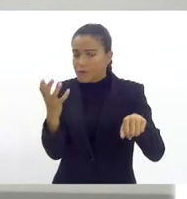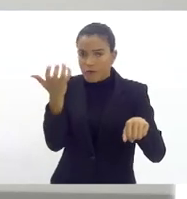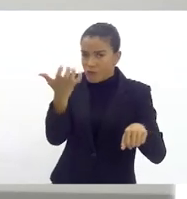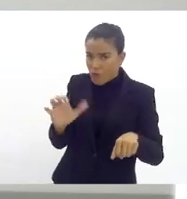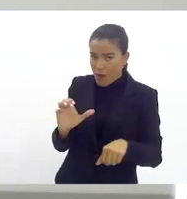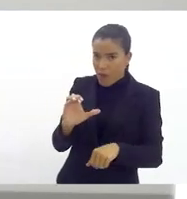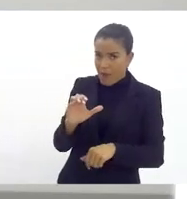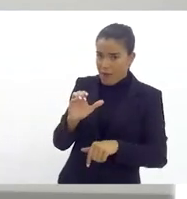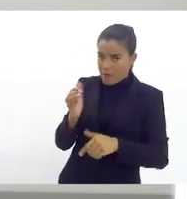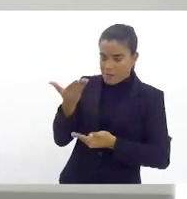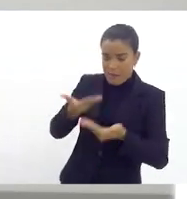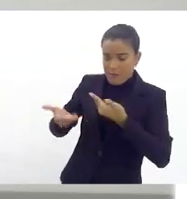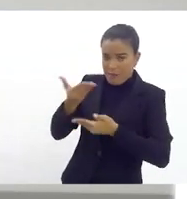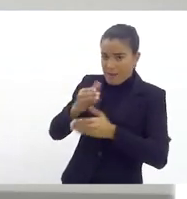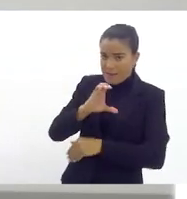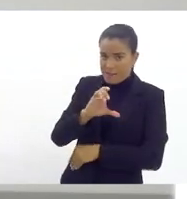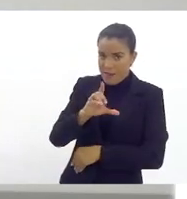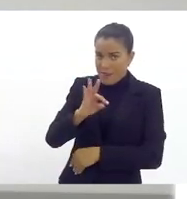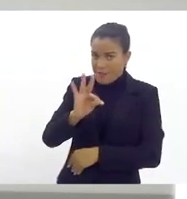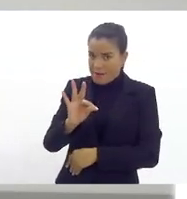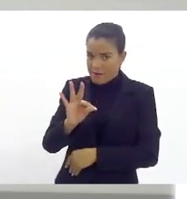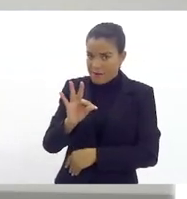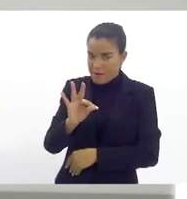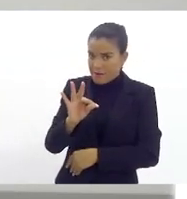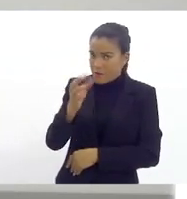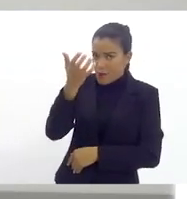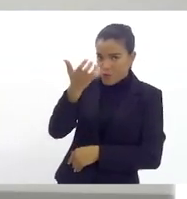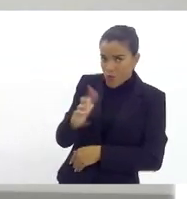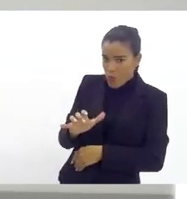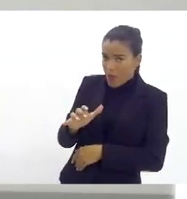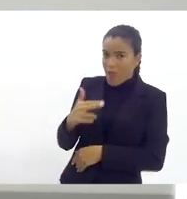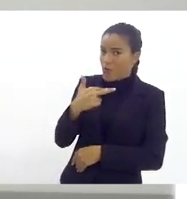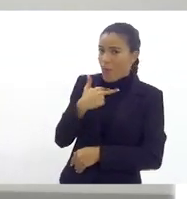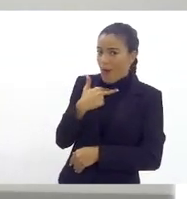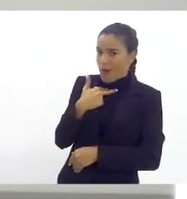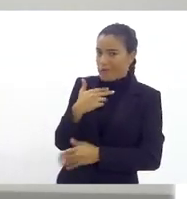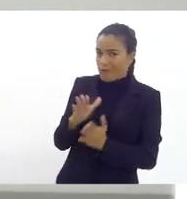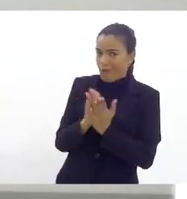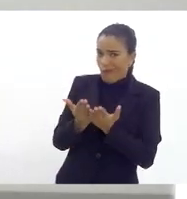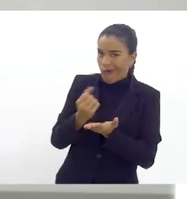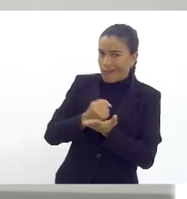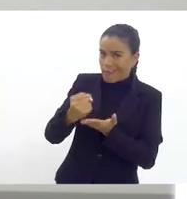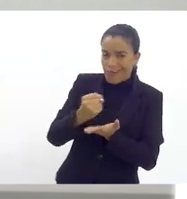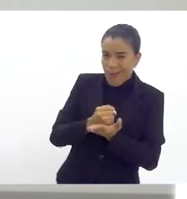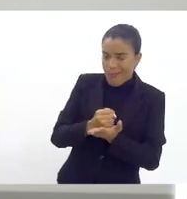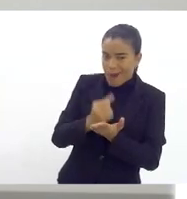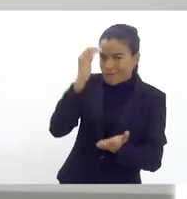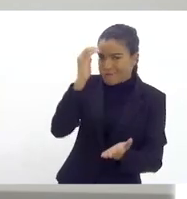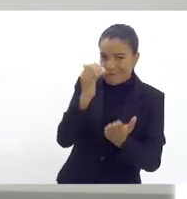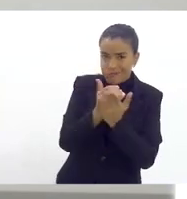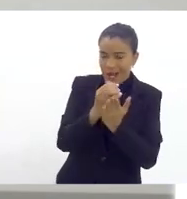CLT muitos deles não podem ter um contrato CLT né então